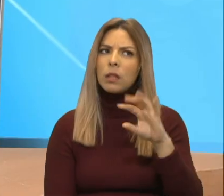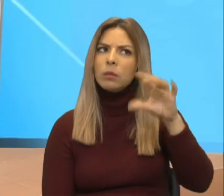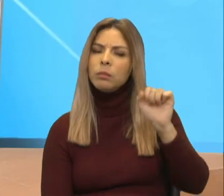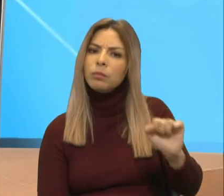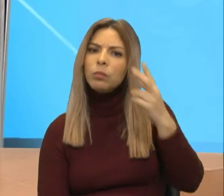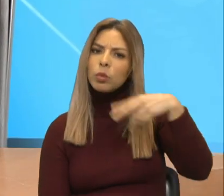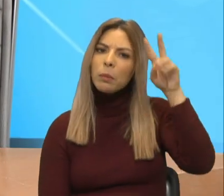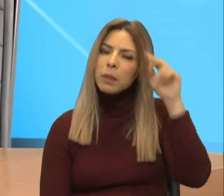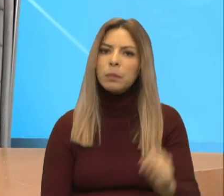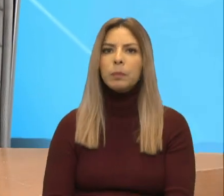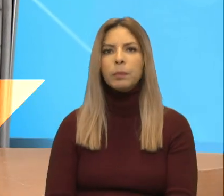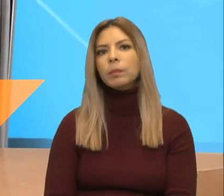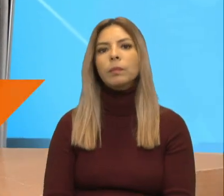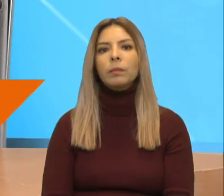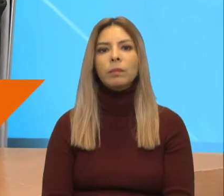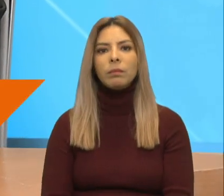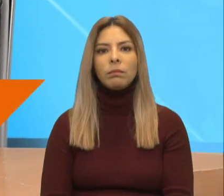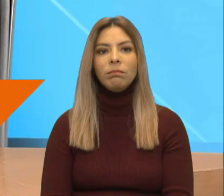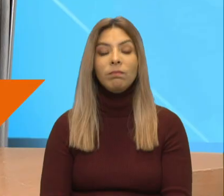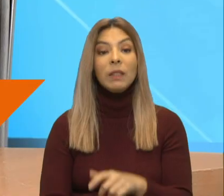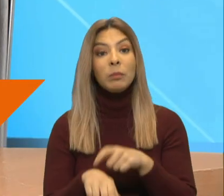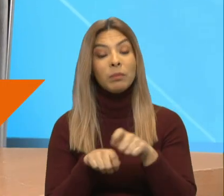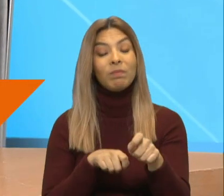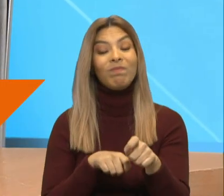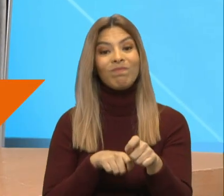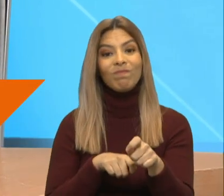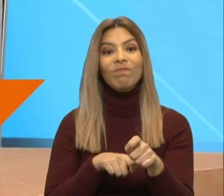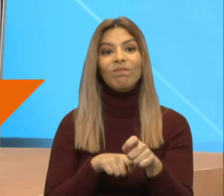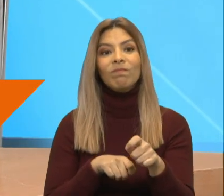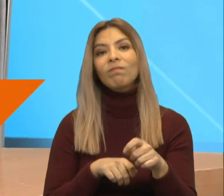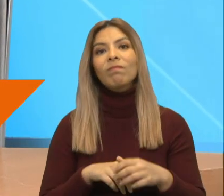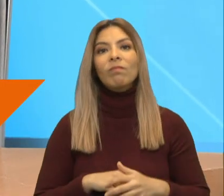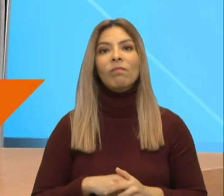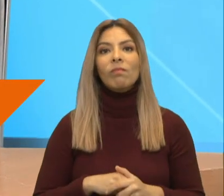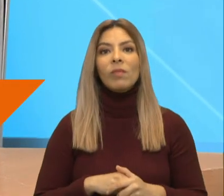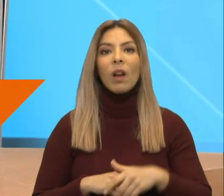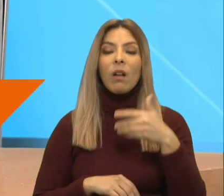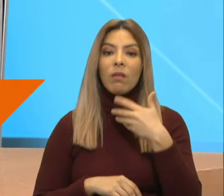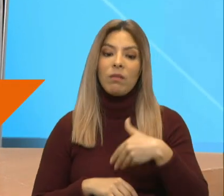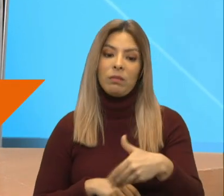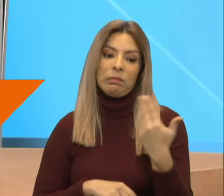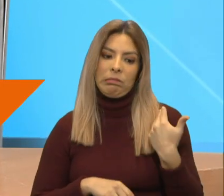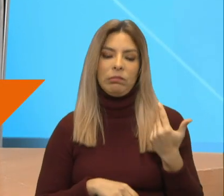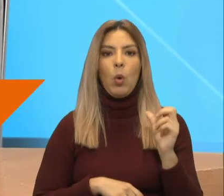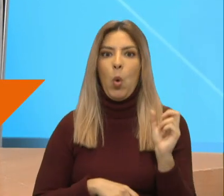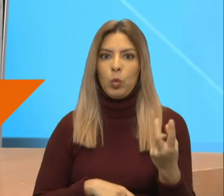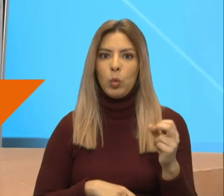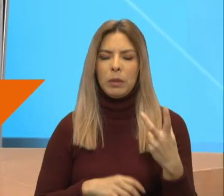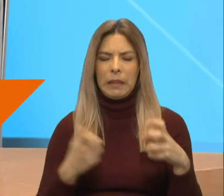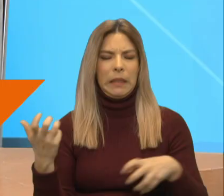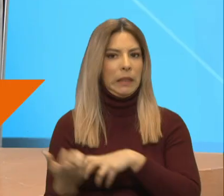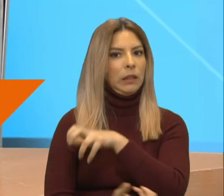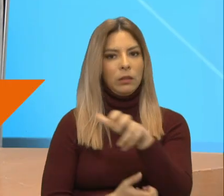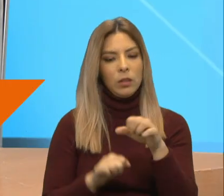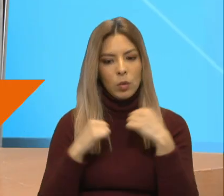Sim, foram os meses pós-eleitoral, depois do 9 de outubro, foi um tempo de grande tensão social,